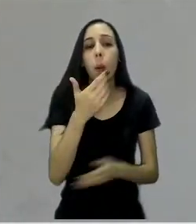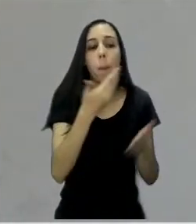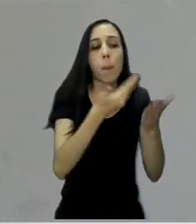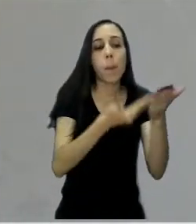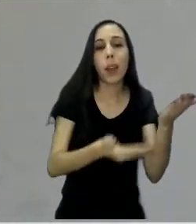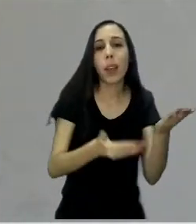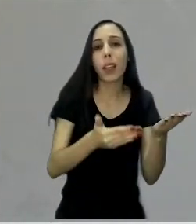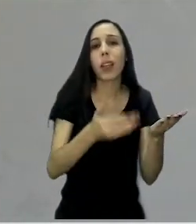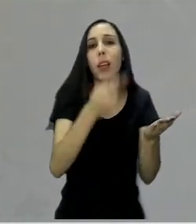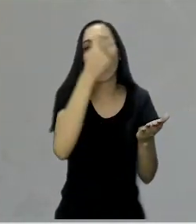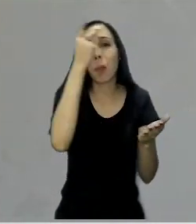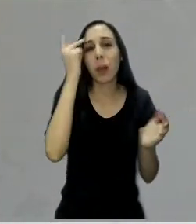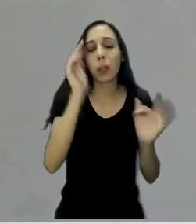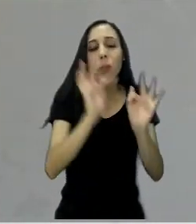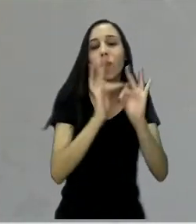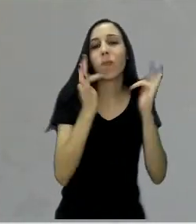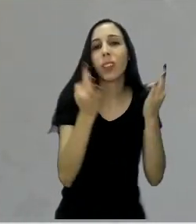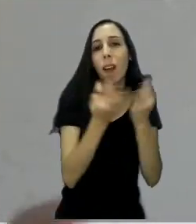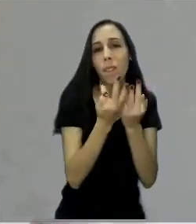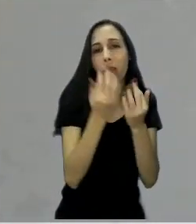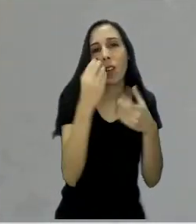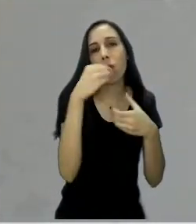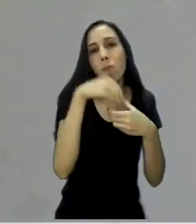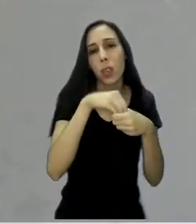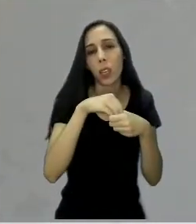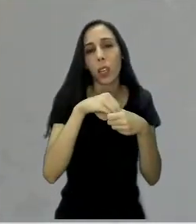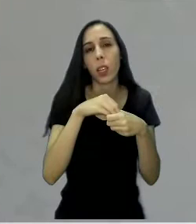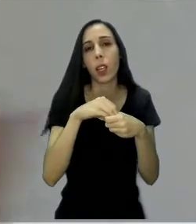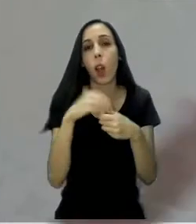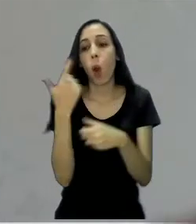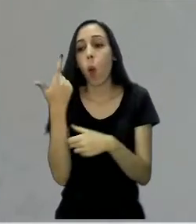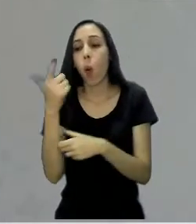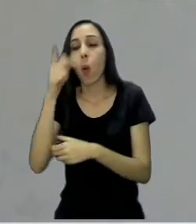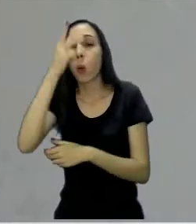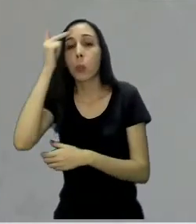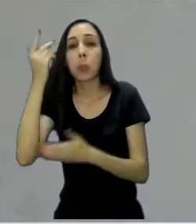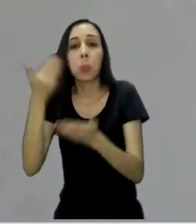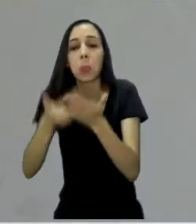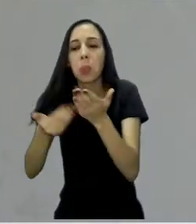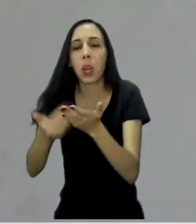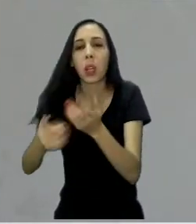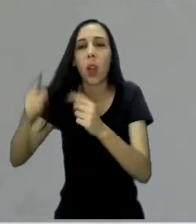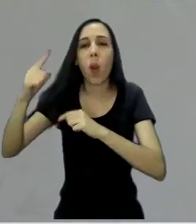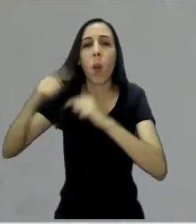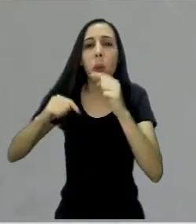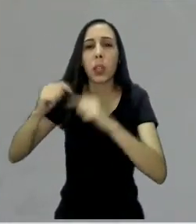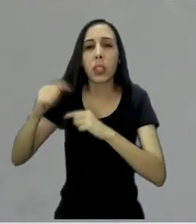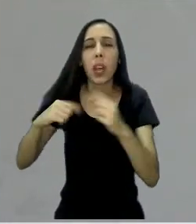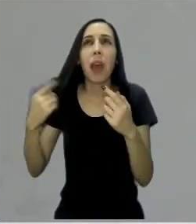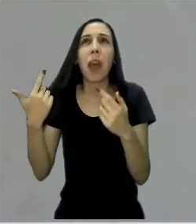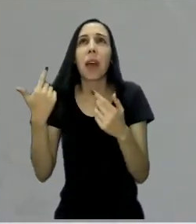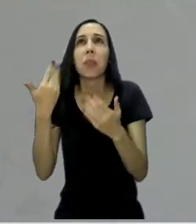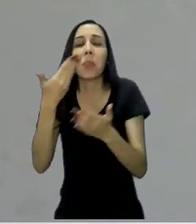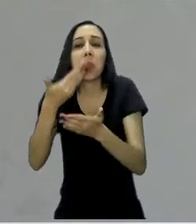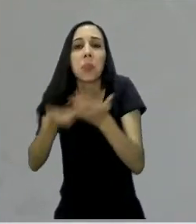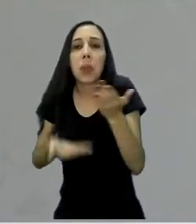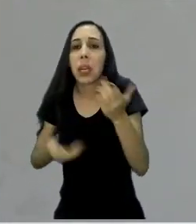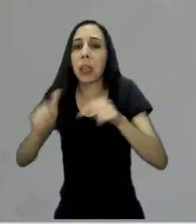perdemos nossos entes queridos, onde as pessoas perderam tantas coisas,